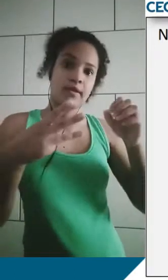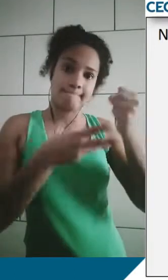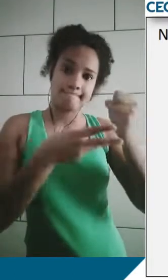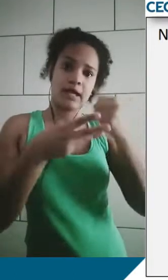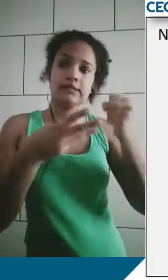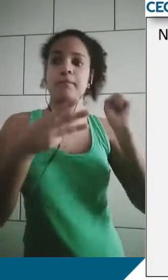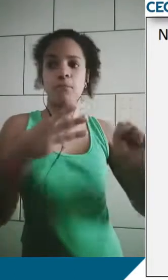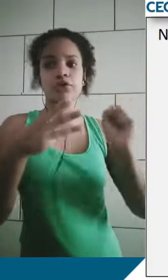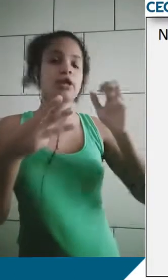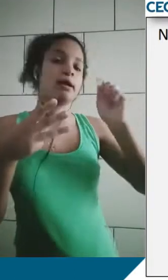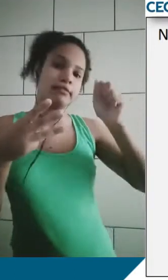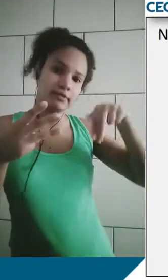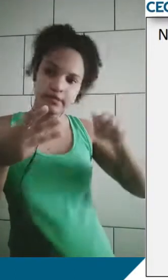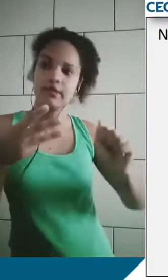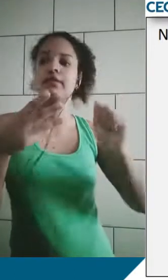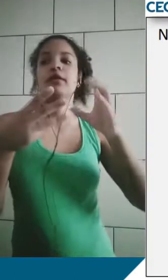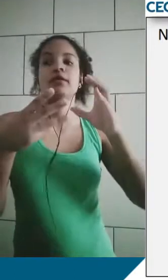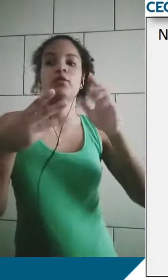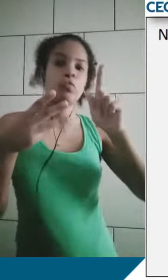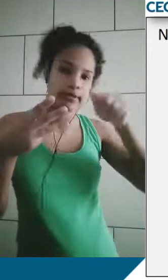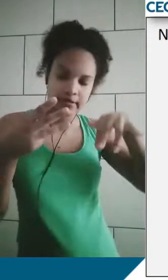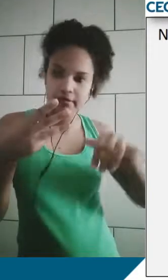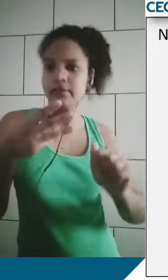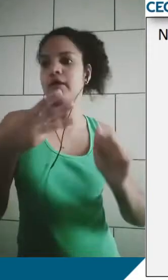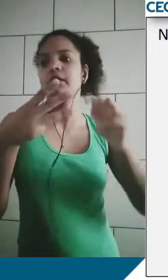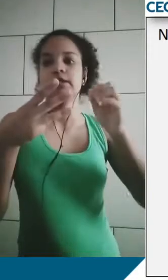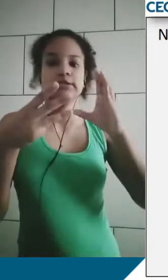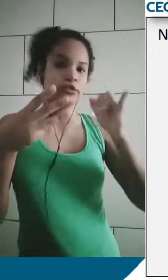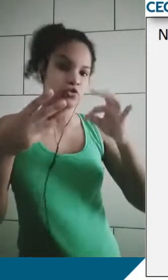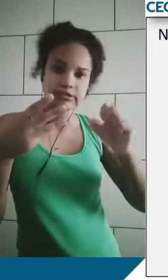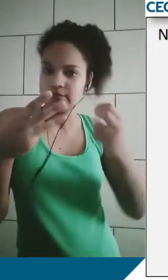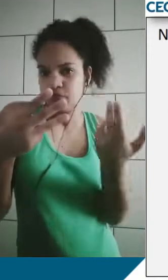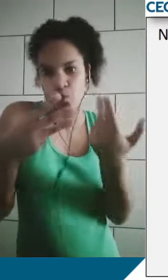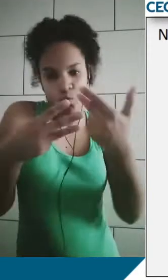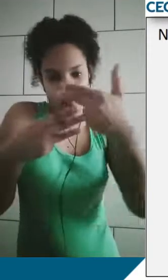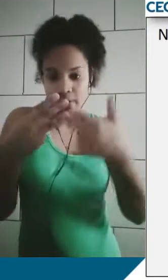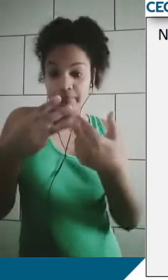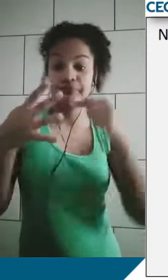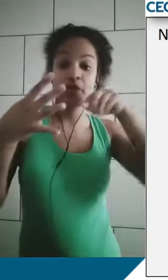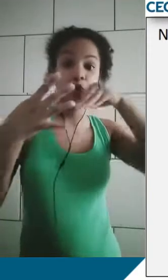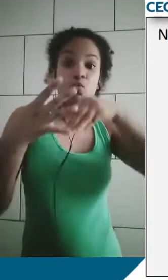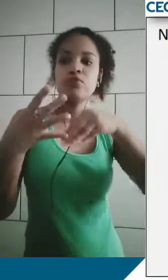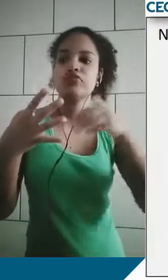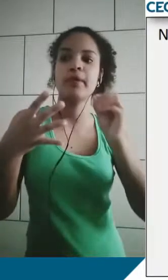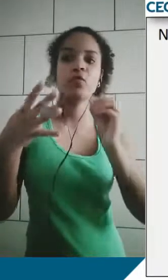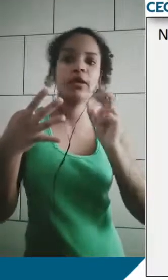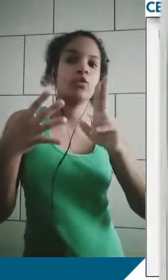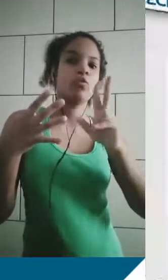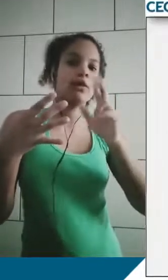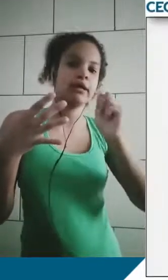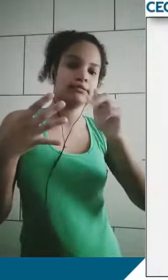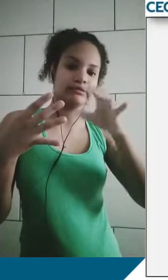DNA. Mas no RNA, no lugar da timina, aparece a base uracila. E aí, a gente ter uma visão